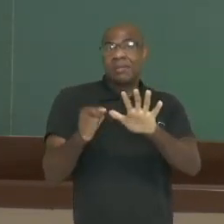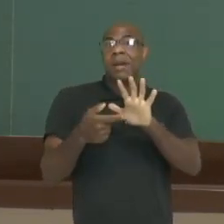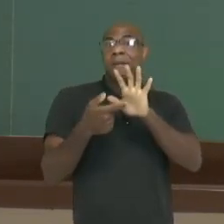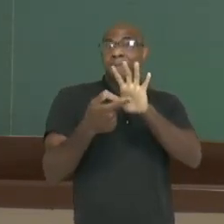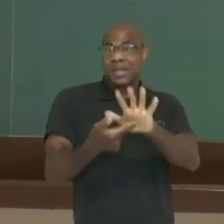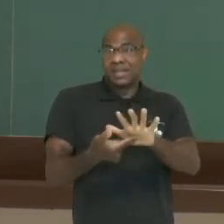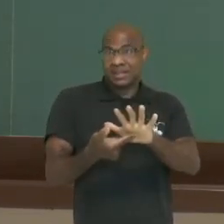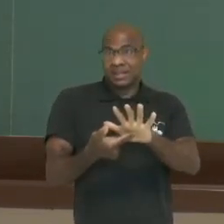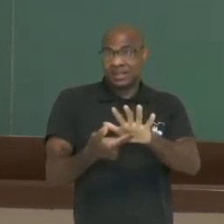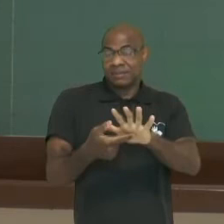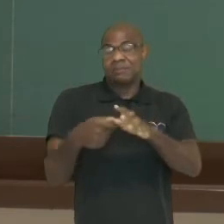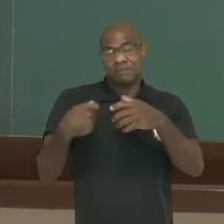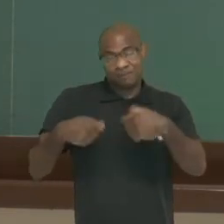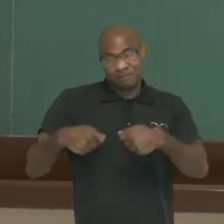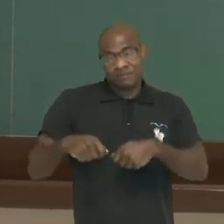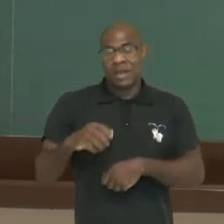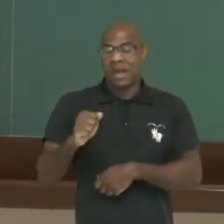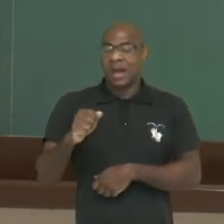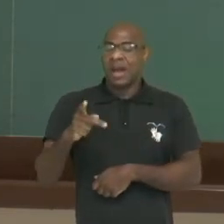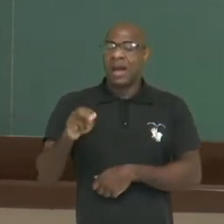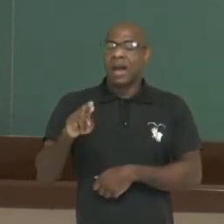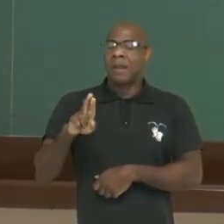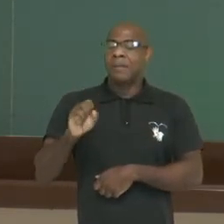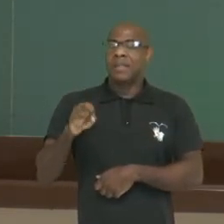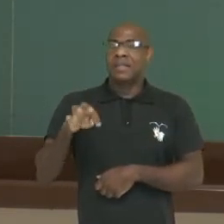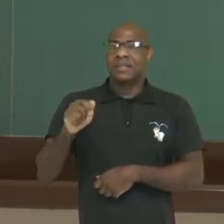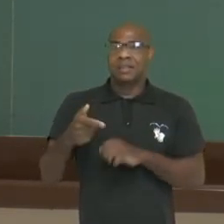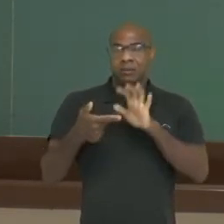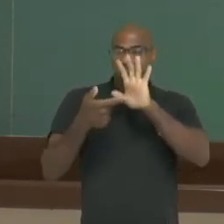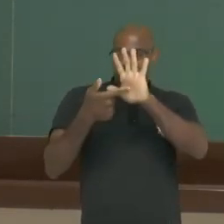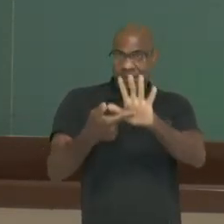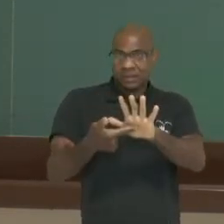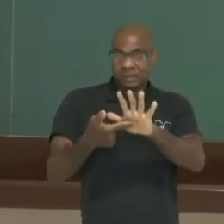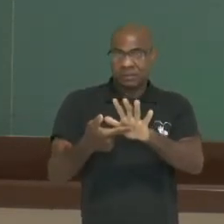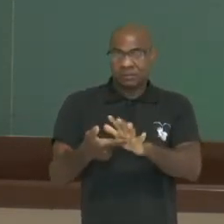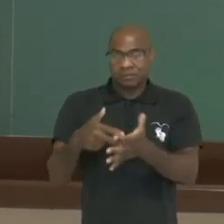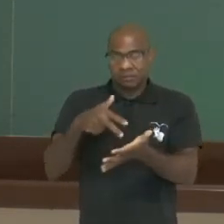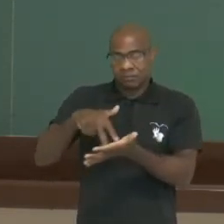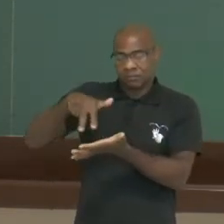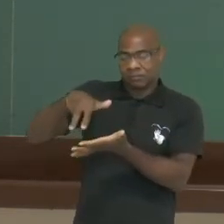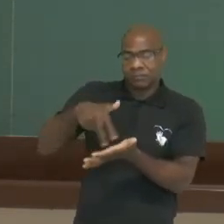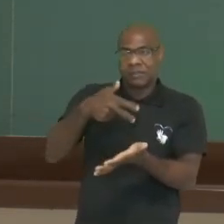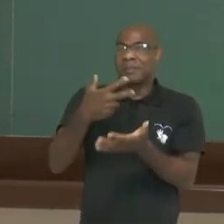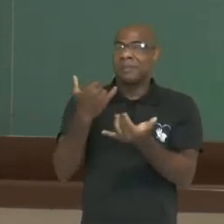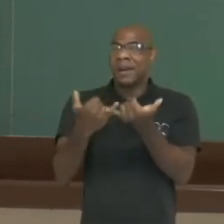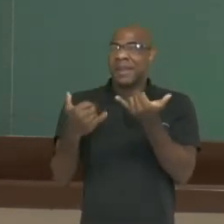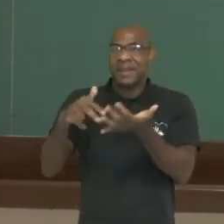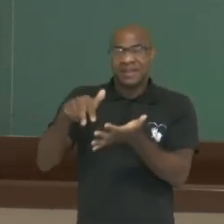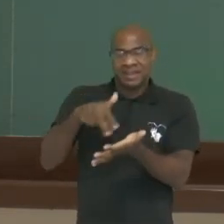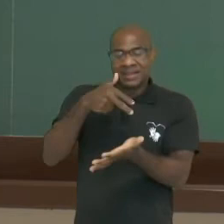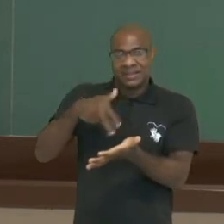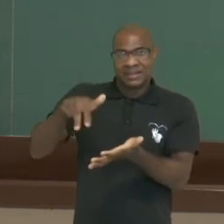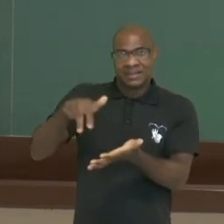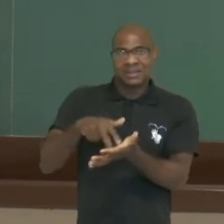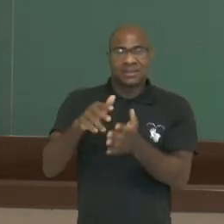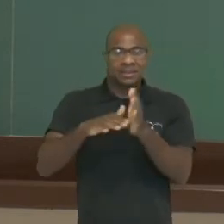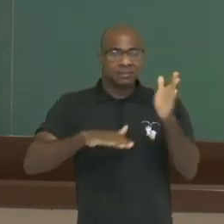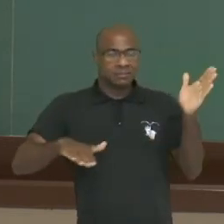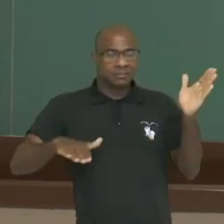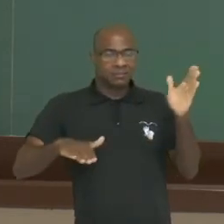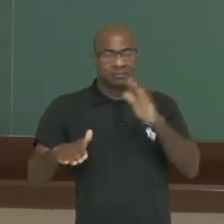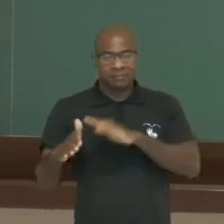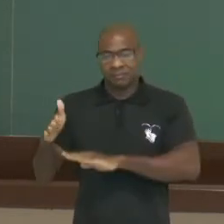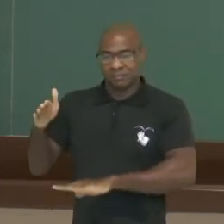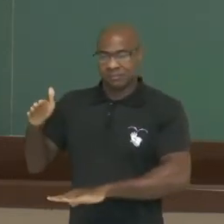um movimento e você fazer um movimento rígido, firme, né? Como o karatê representa, né? Essa